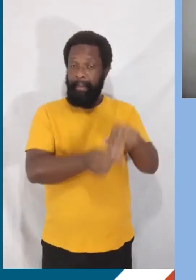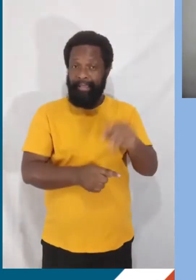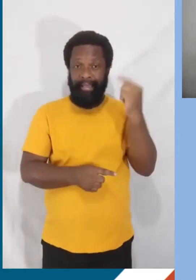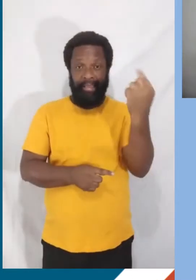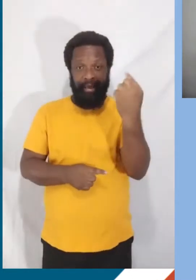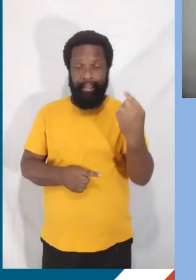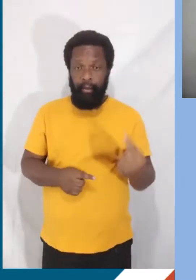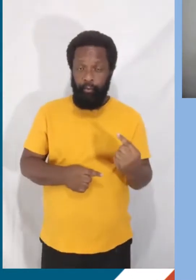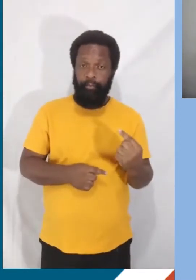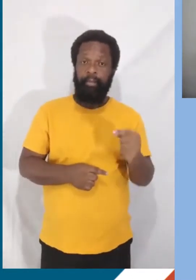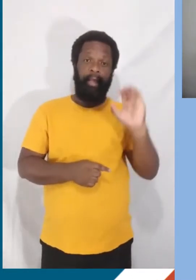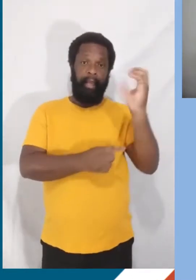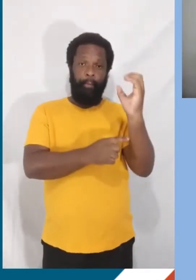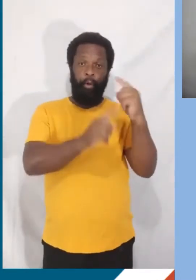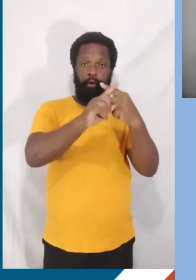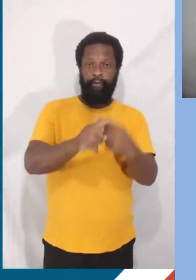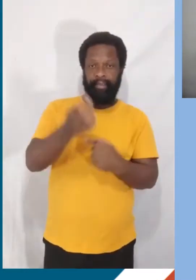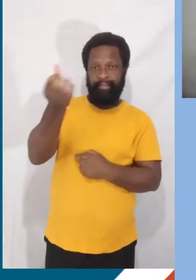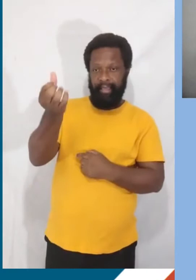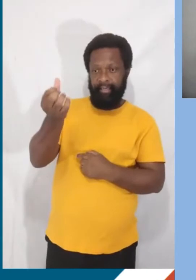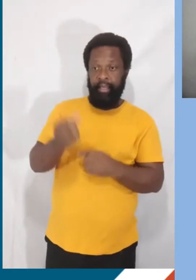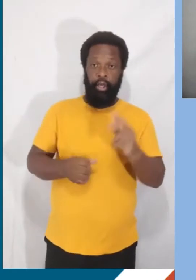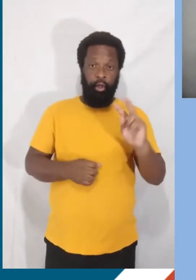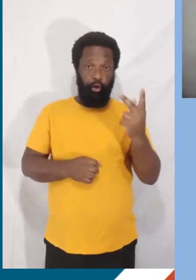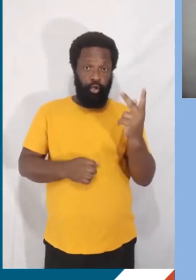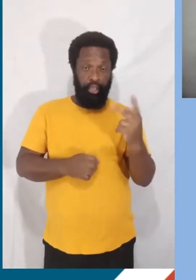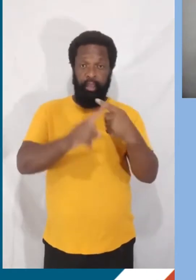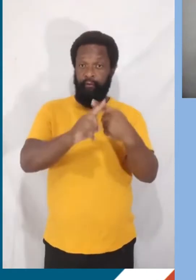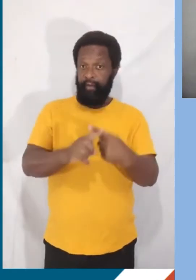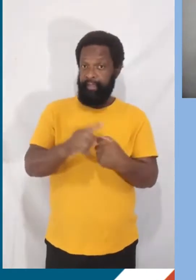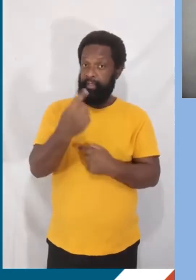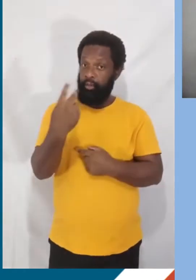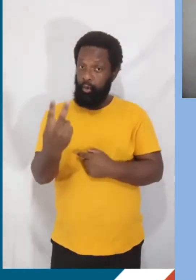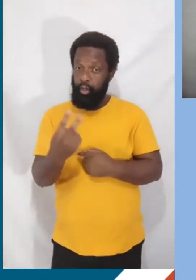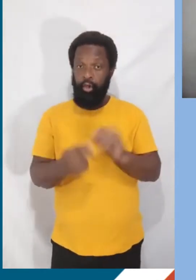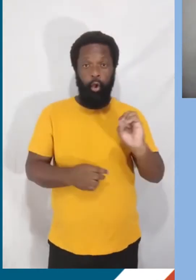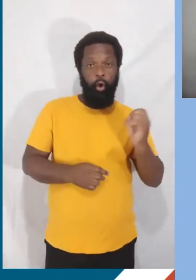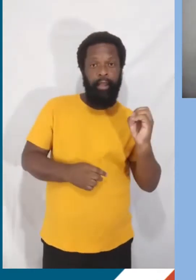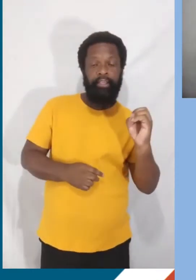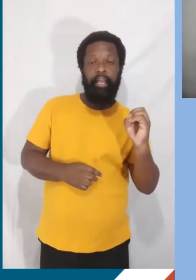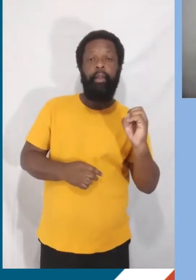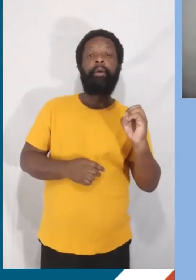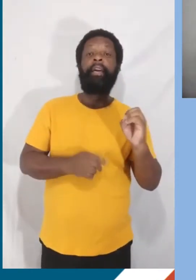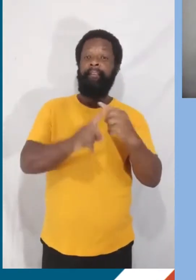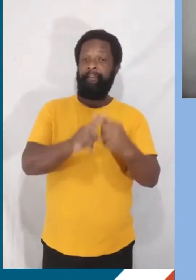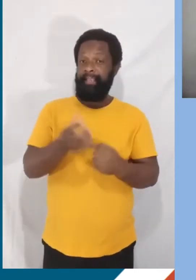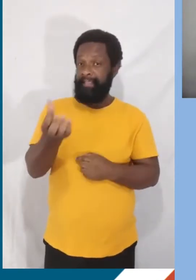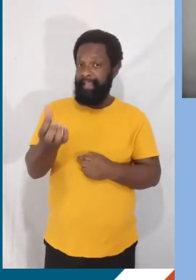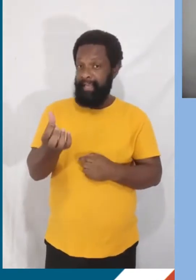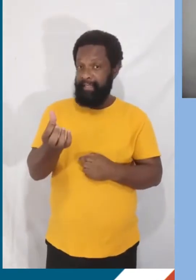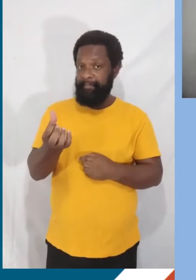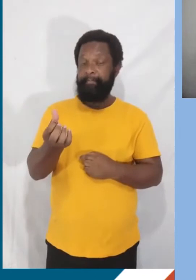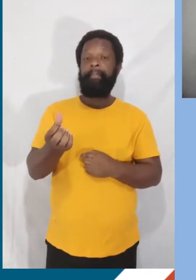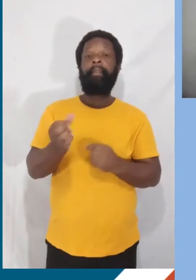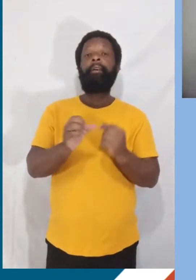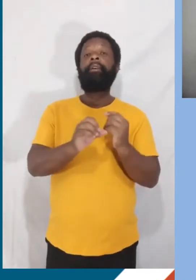molar do carbono e multiplicar por 6, depois 12 do hidrogênio vezes 1, que é a massa molar do hidrogênio. O oxigênio são